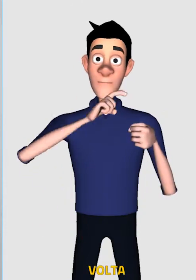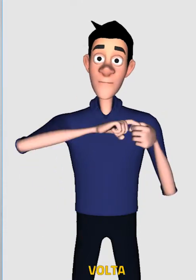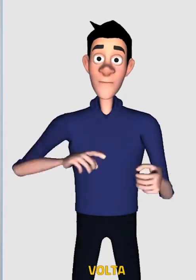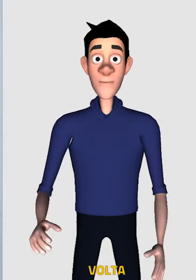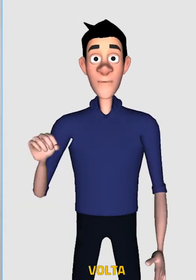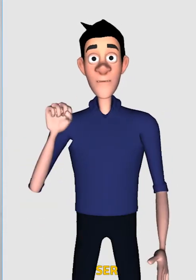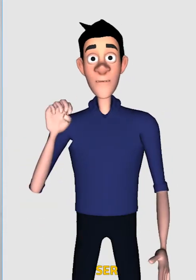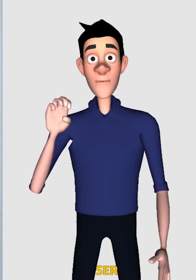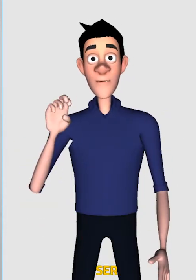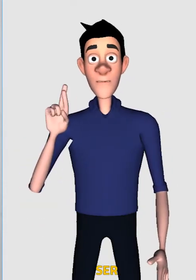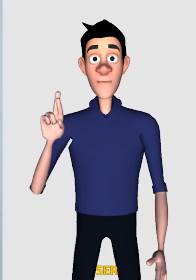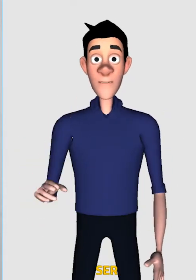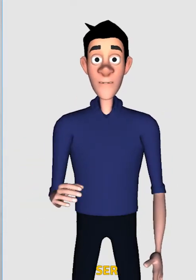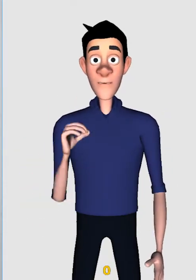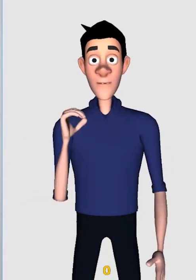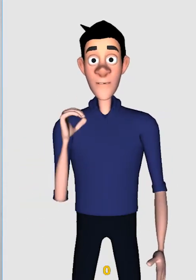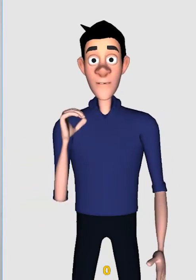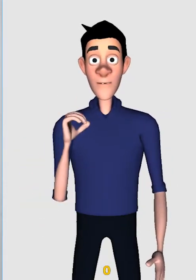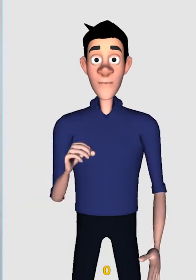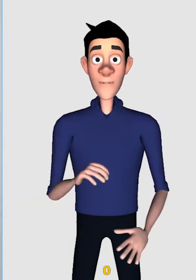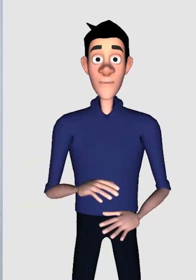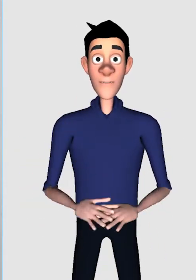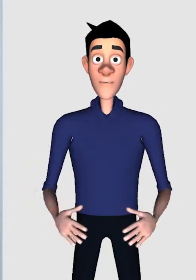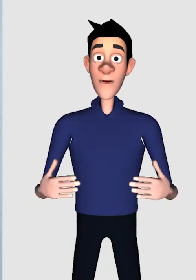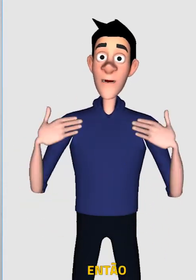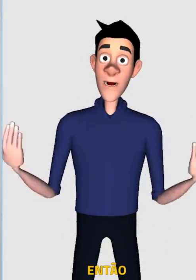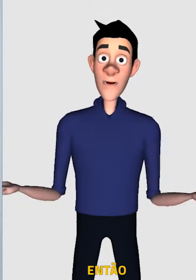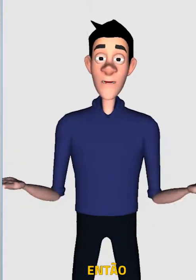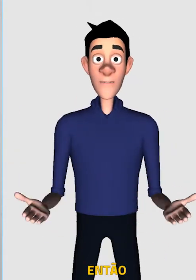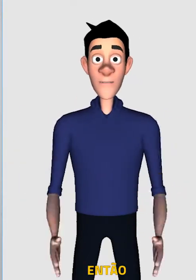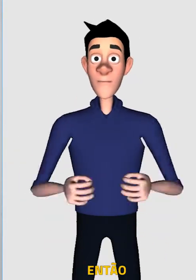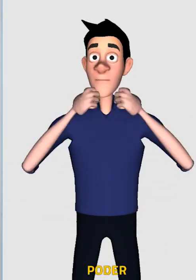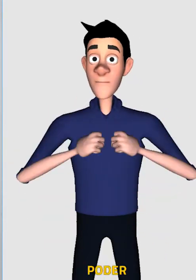zero. Então eu posso dizer que